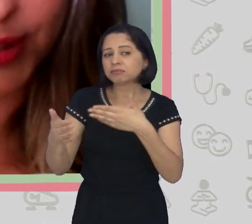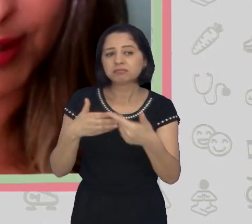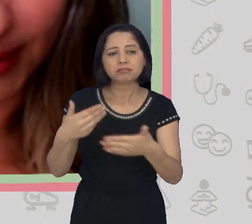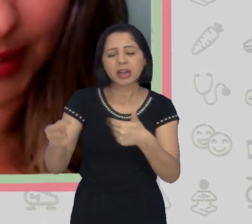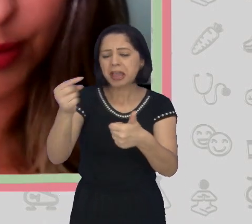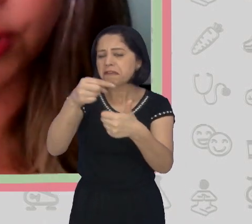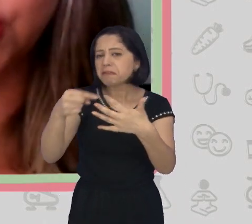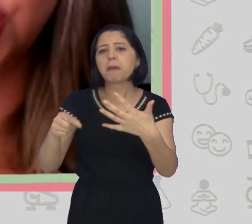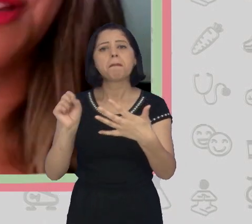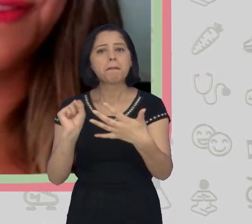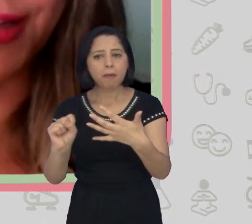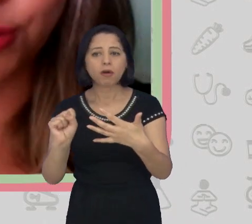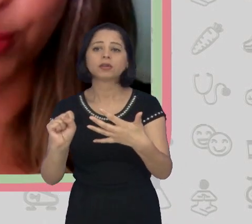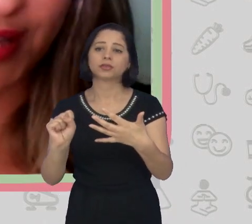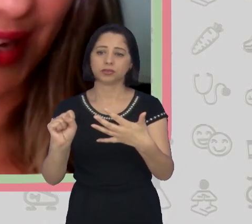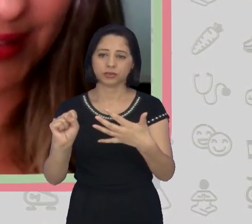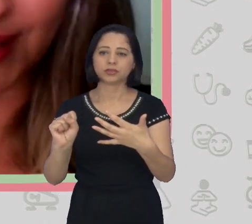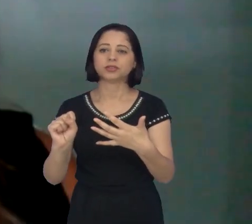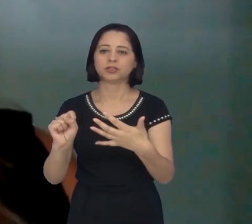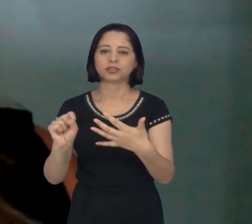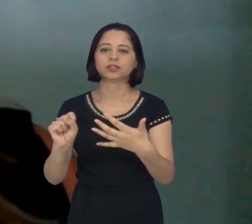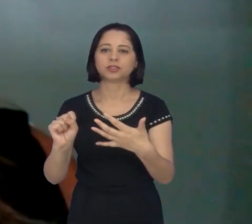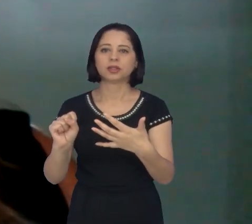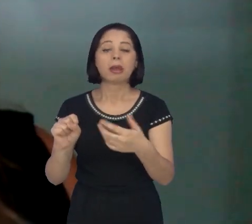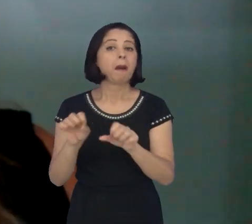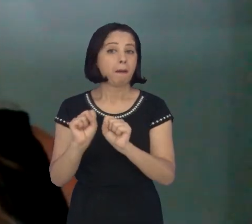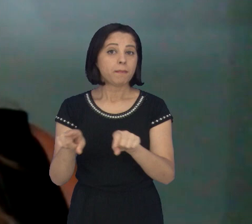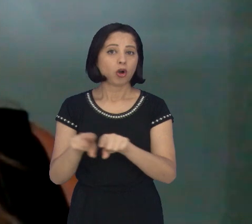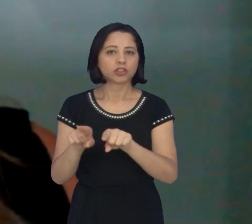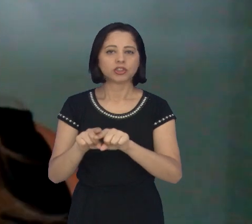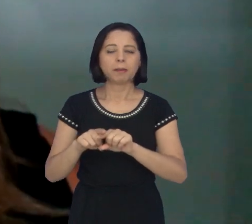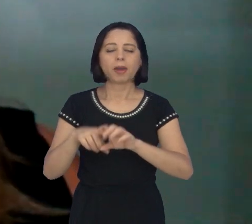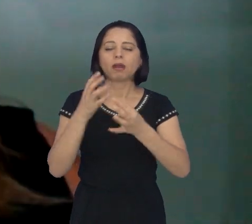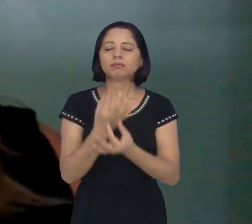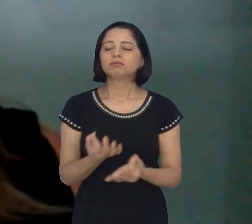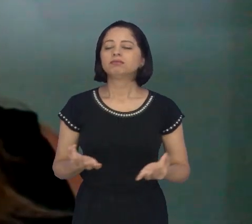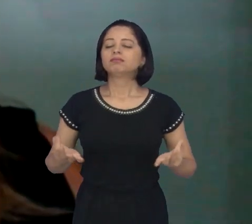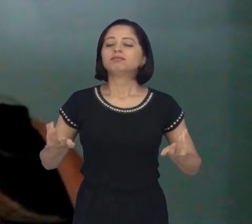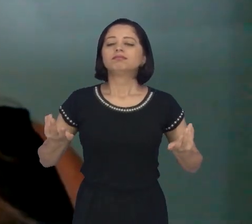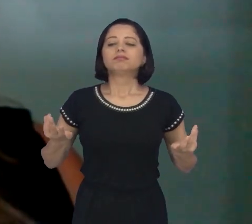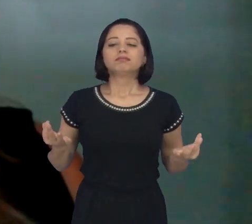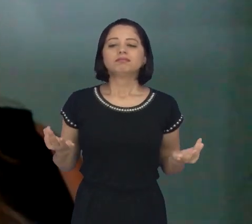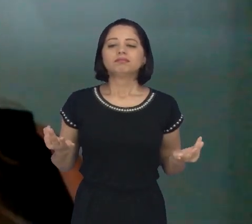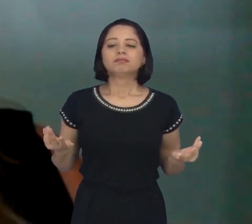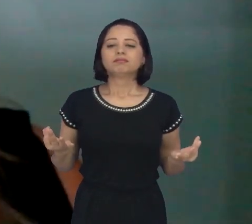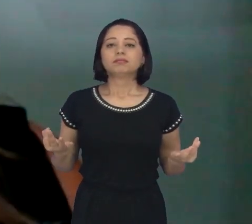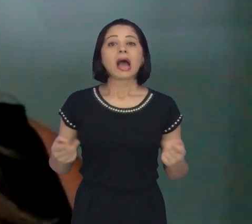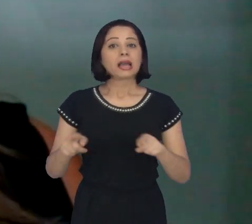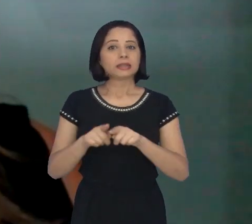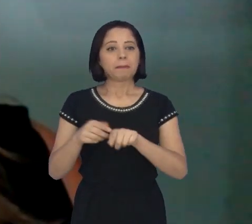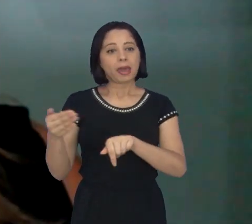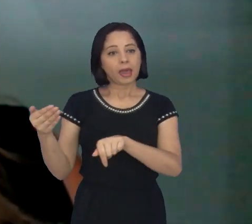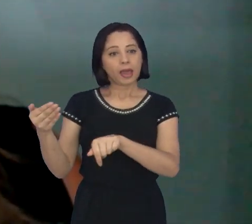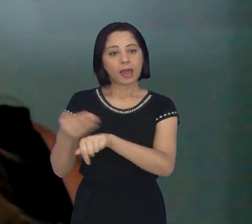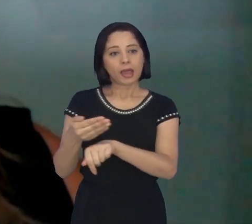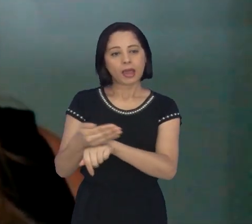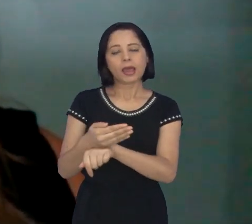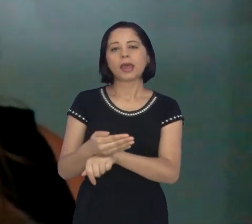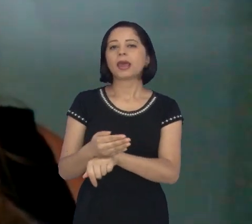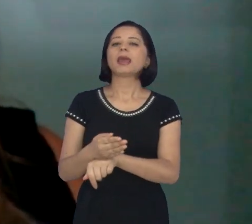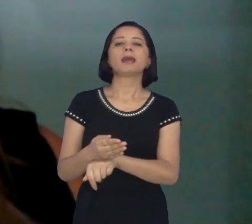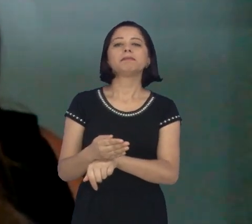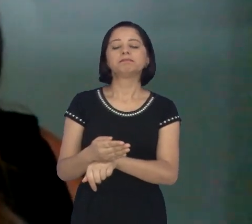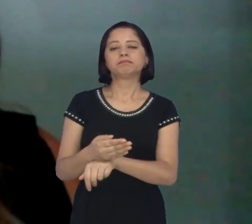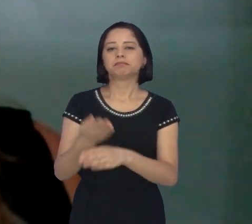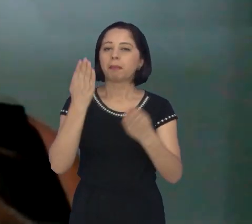Praticar meditação. Hoje em dia é fácil buscar na internet meditação. Fazer psicoterapia. Fazer